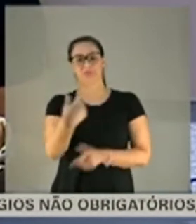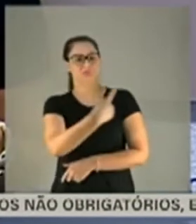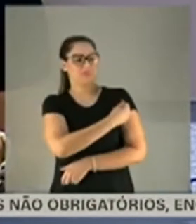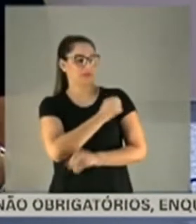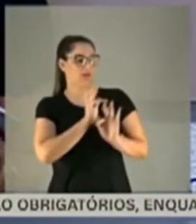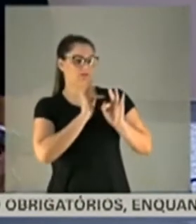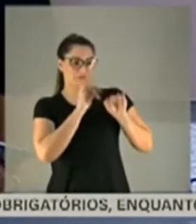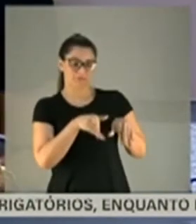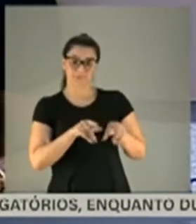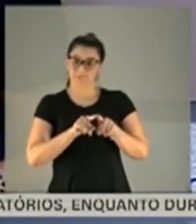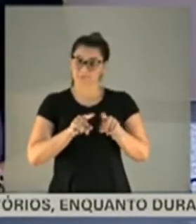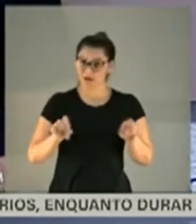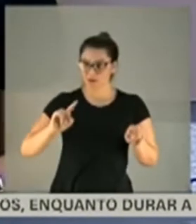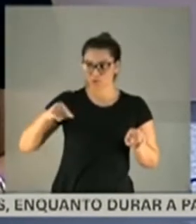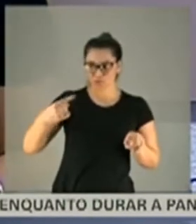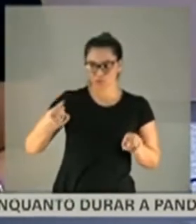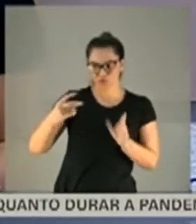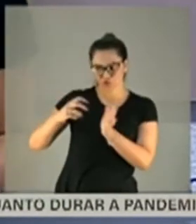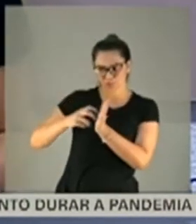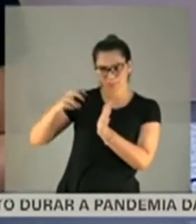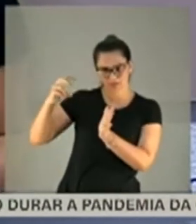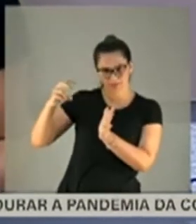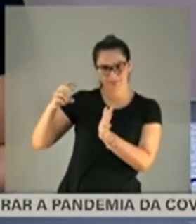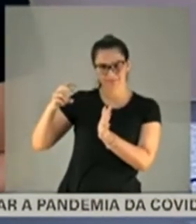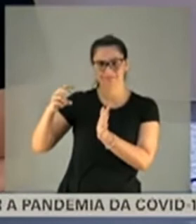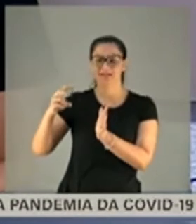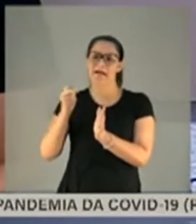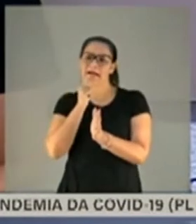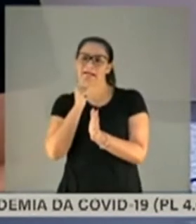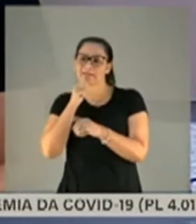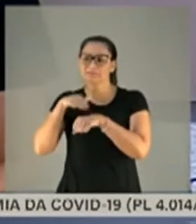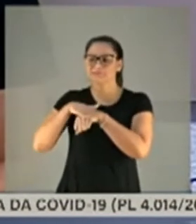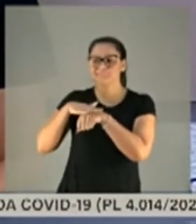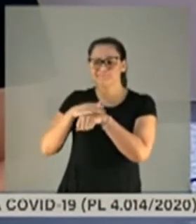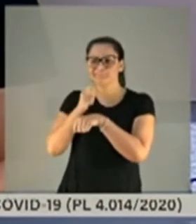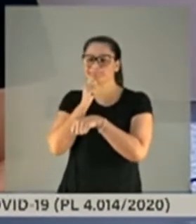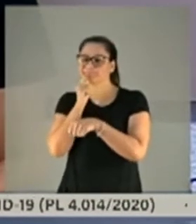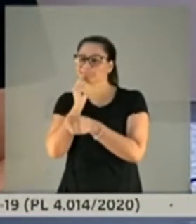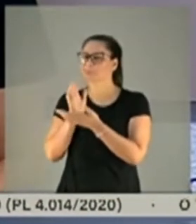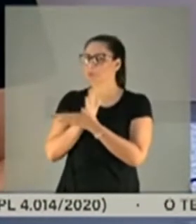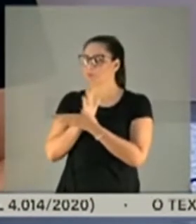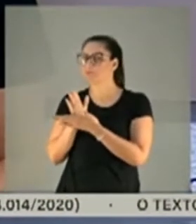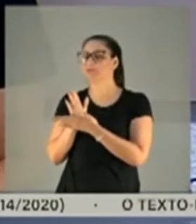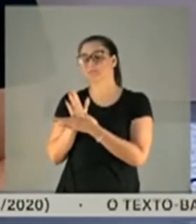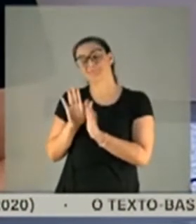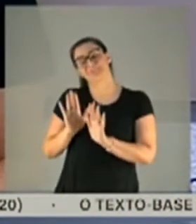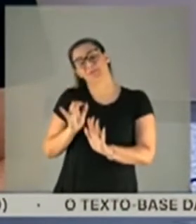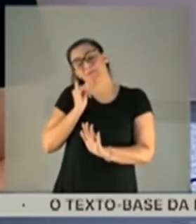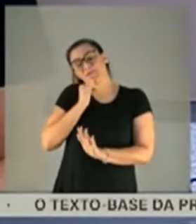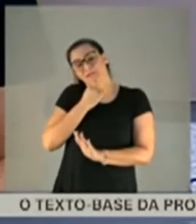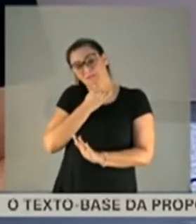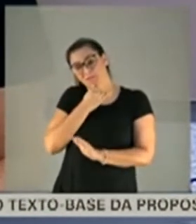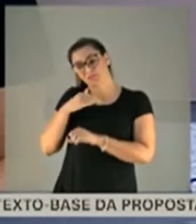E aí, no outro dia de manhã, onde ainda existiriam conversações adicionais, infelizmente, essas